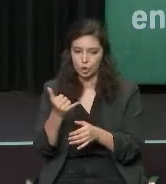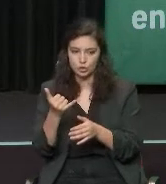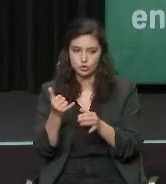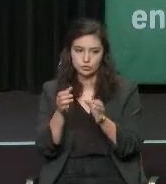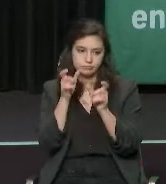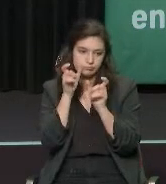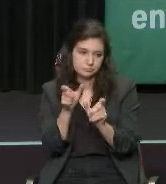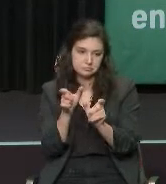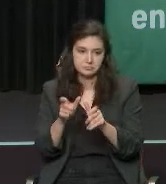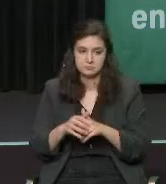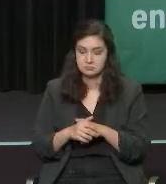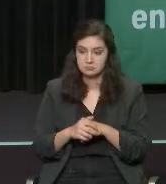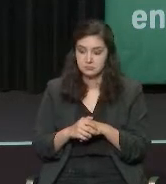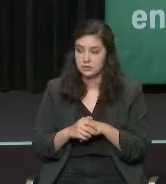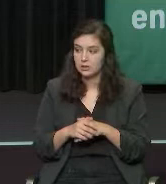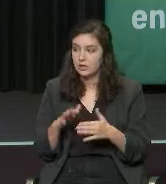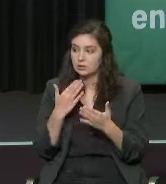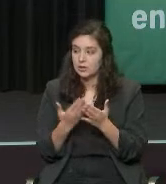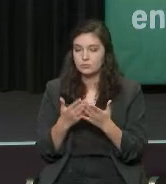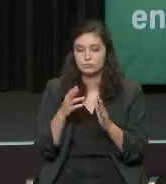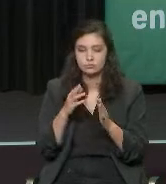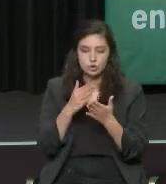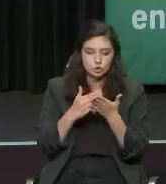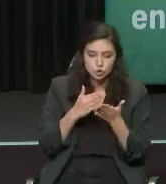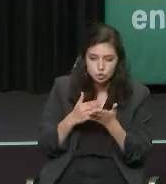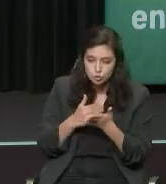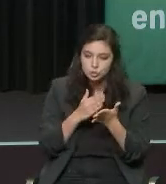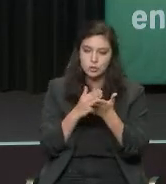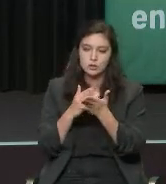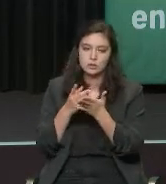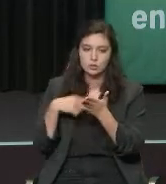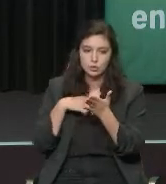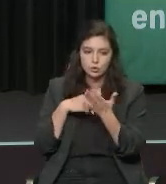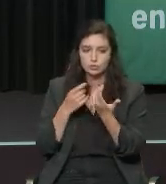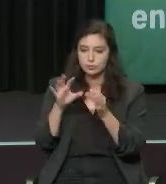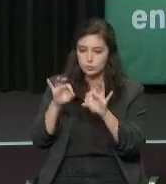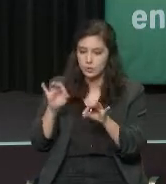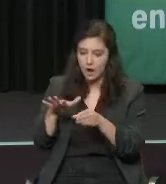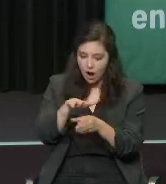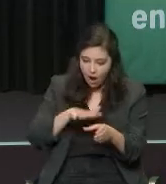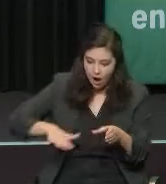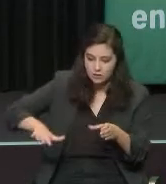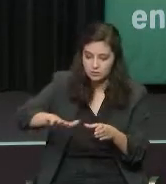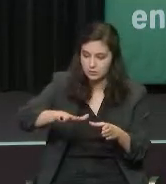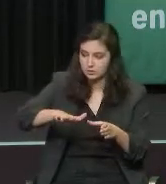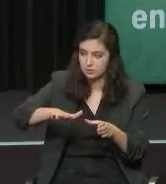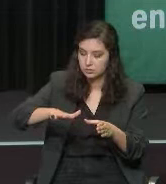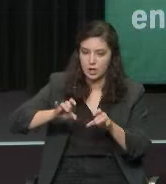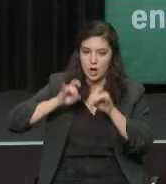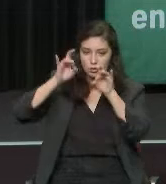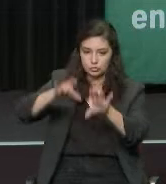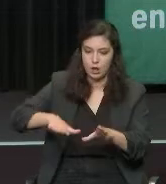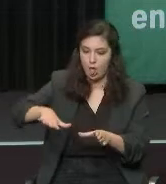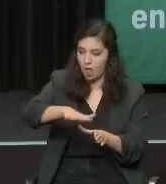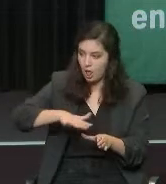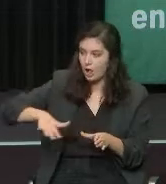a prevenção de fogos. Em primeiro lugar, não temos florestas, portanto, para selecionar, para falar sobre